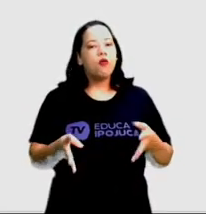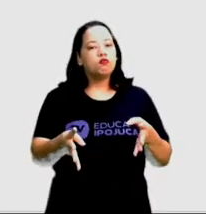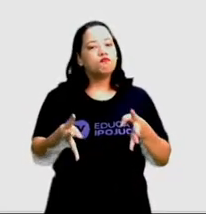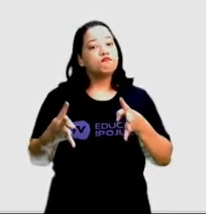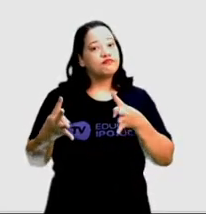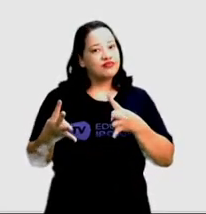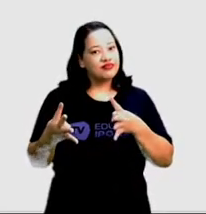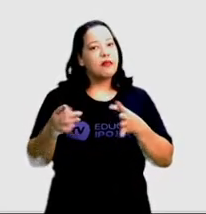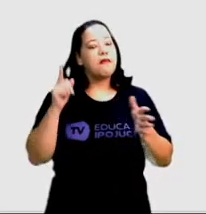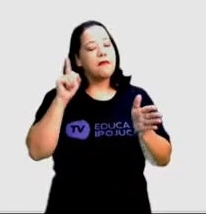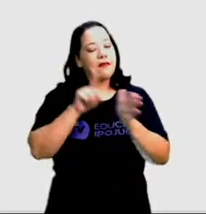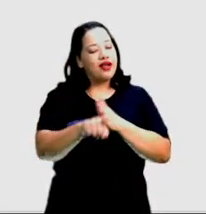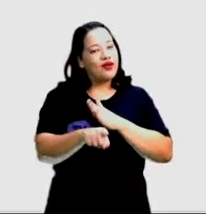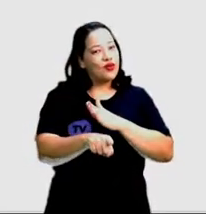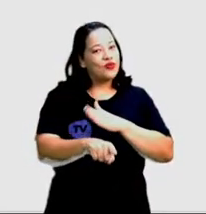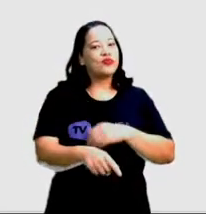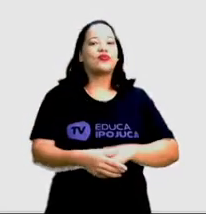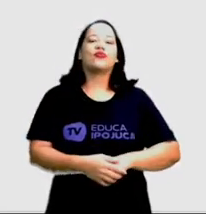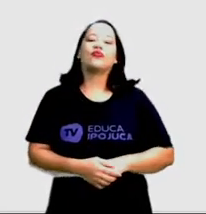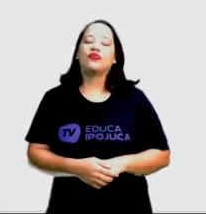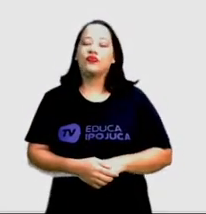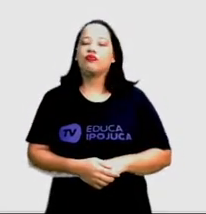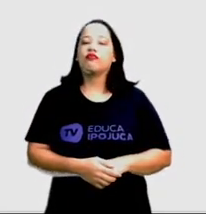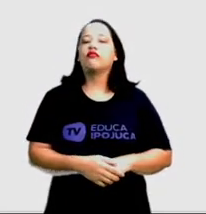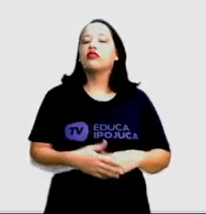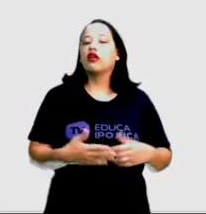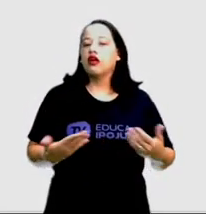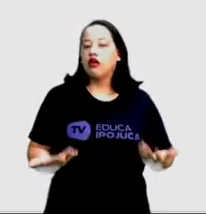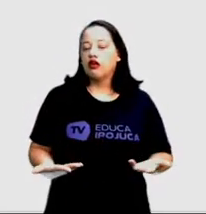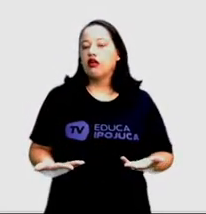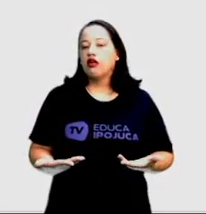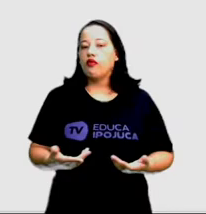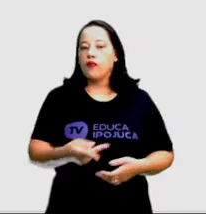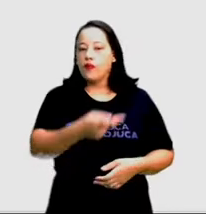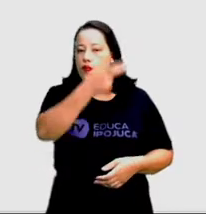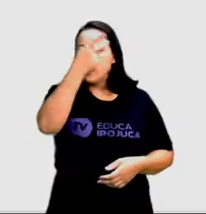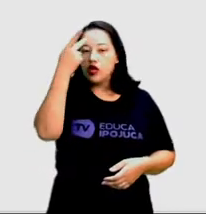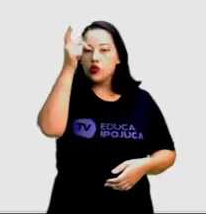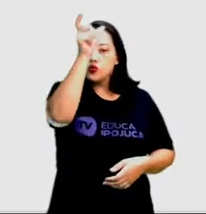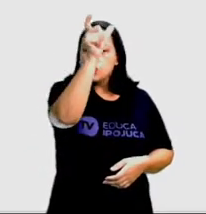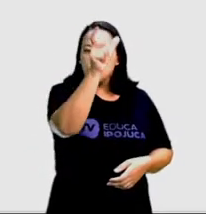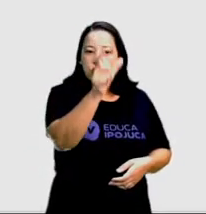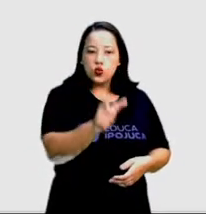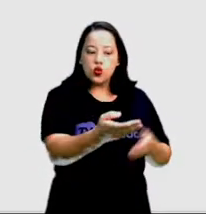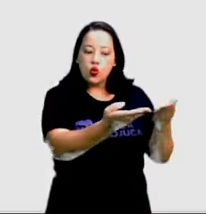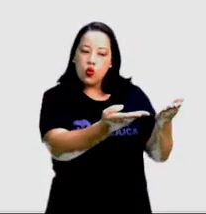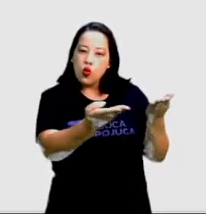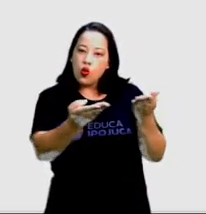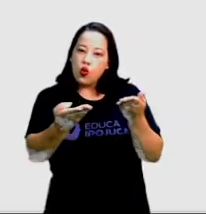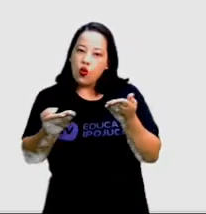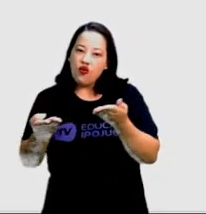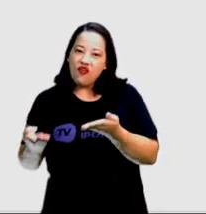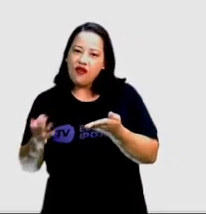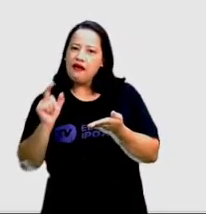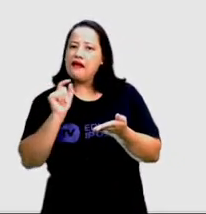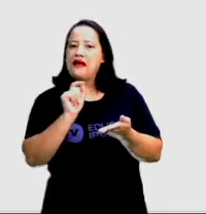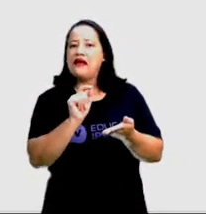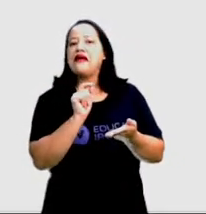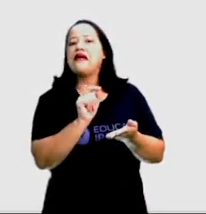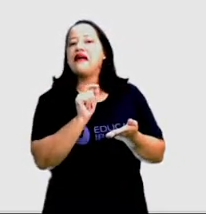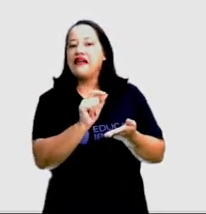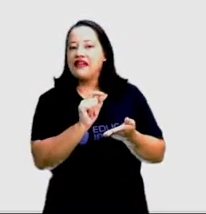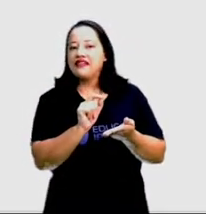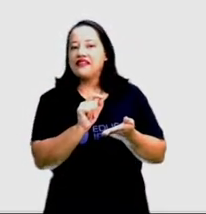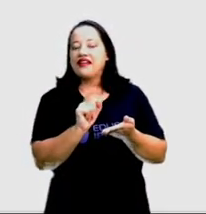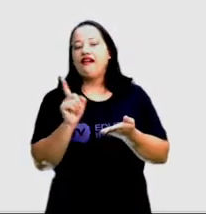à próxima pergunta. Quem é o convidado da festa desse convite que a gente